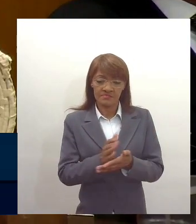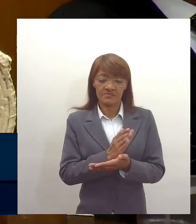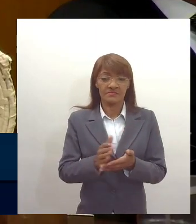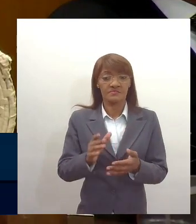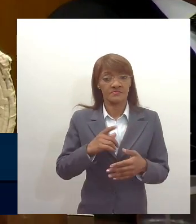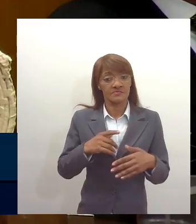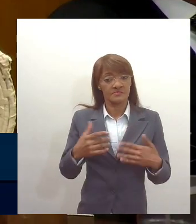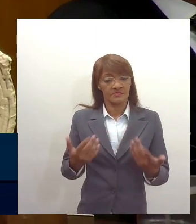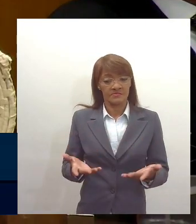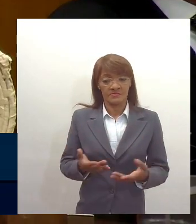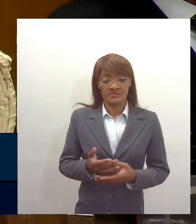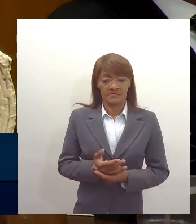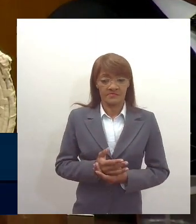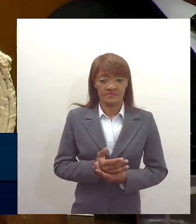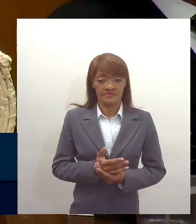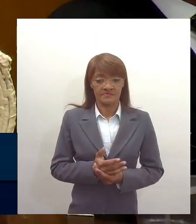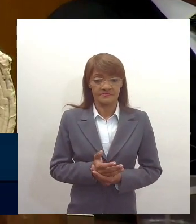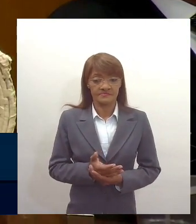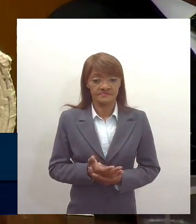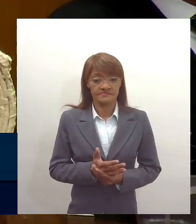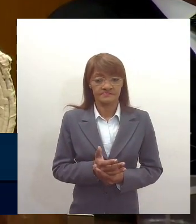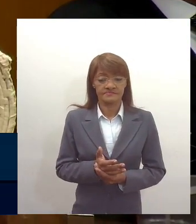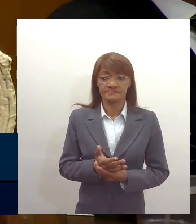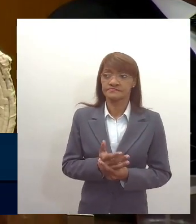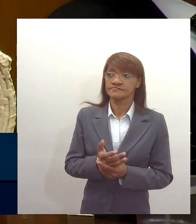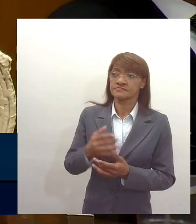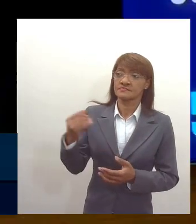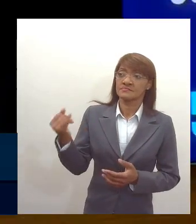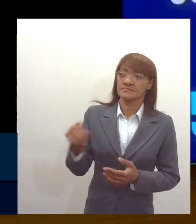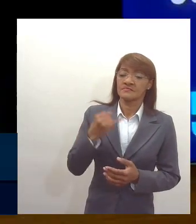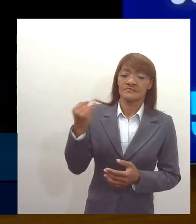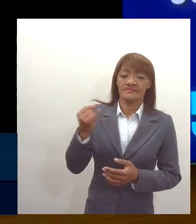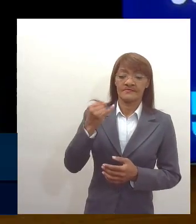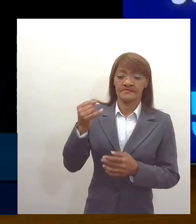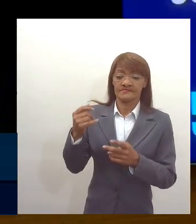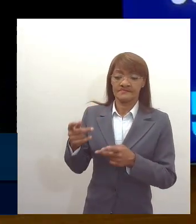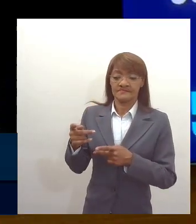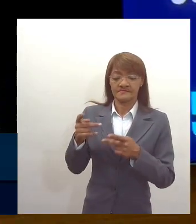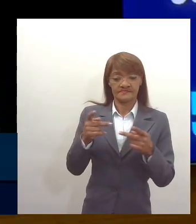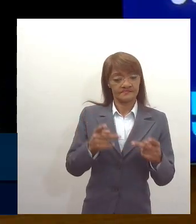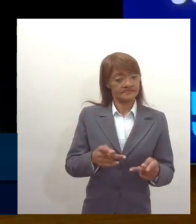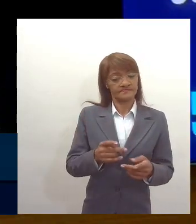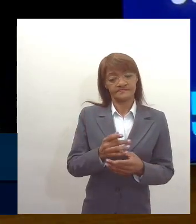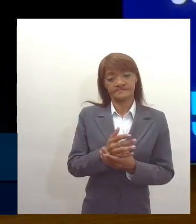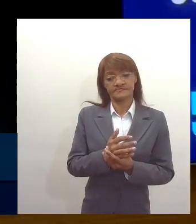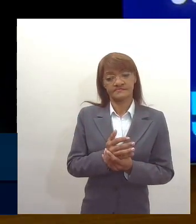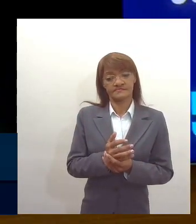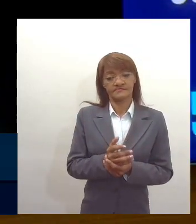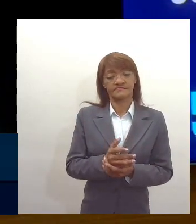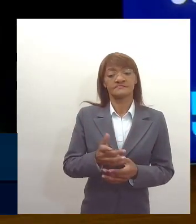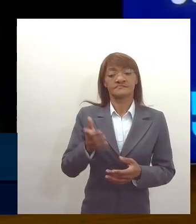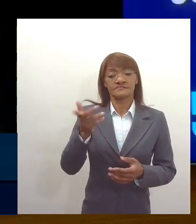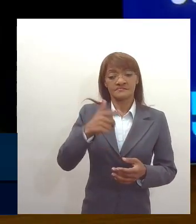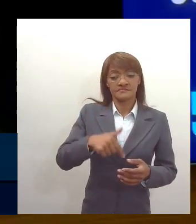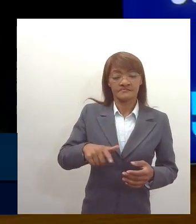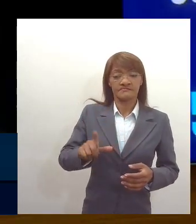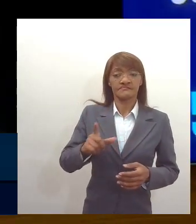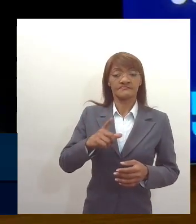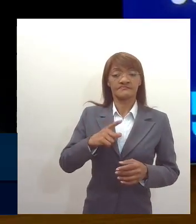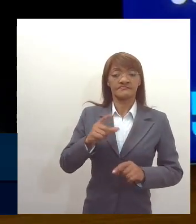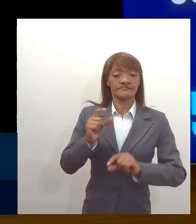foi muito importante essa visita. E depois de lá, existe um assentamento, que é São Sebastião,